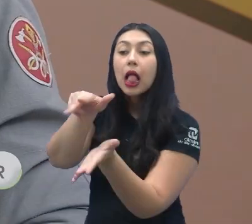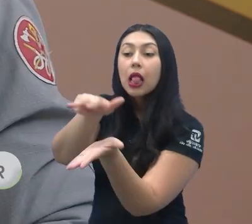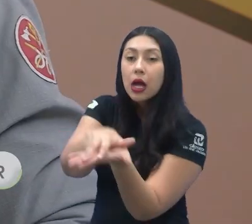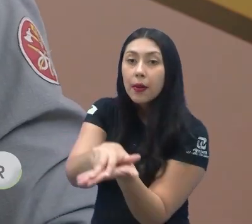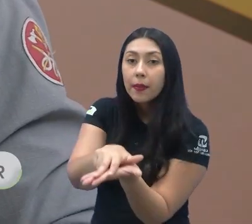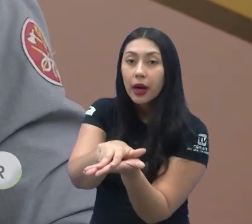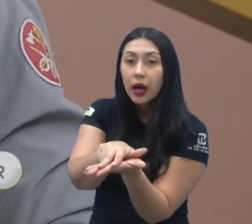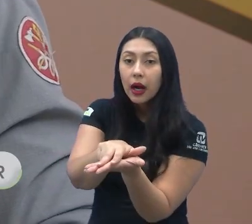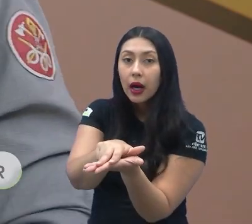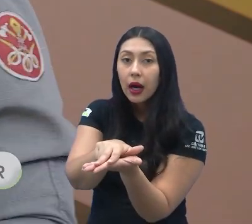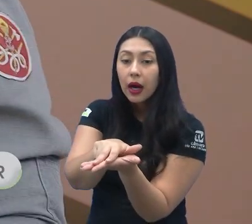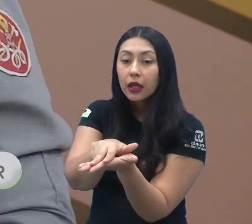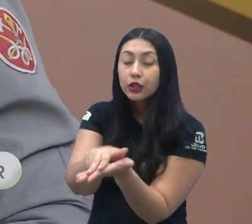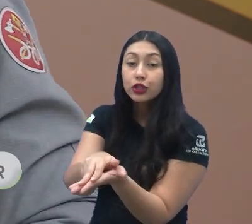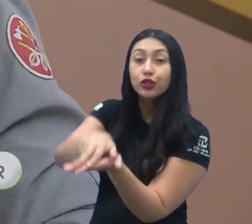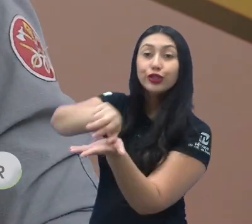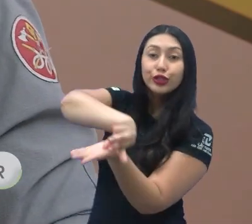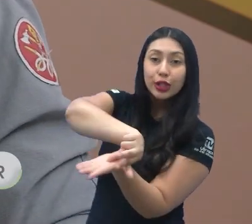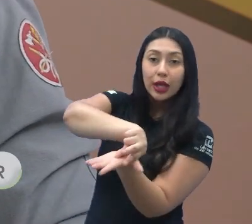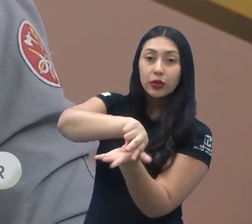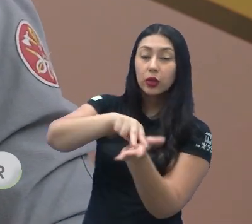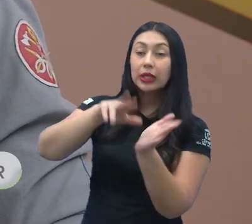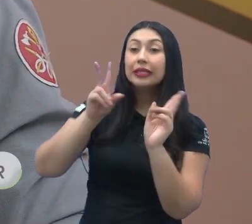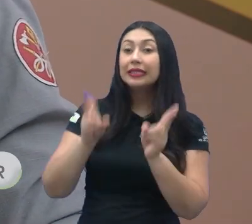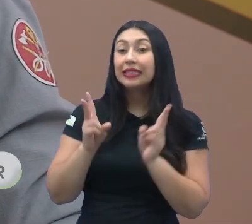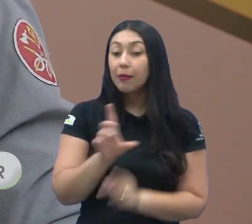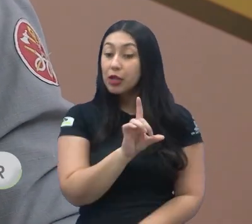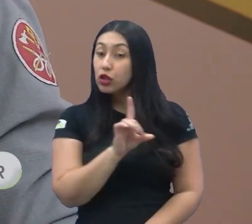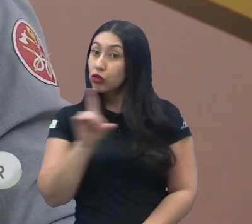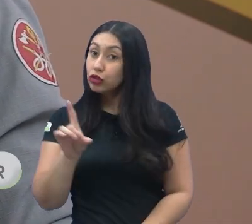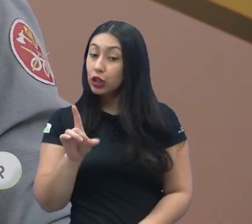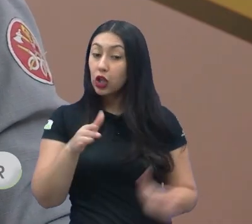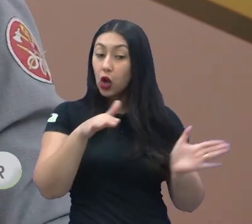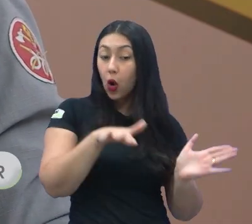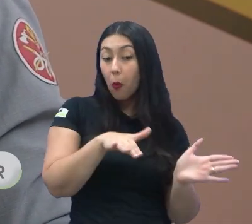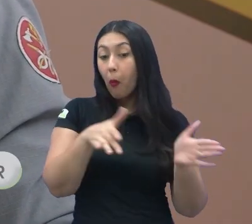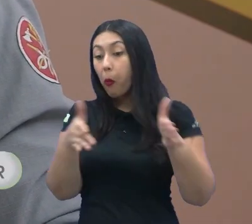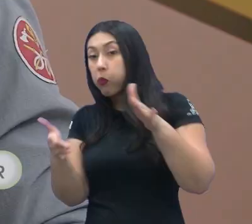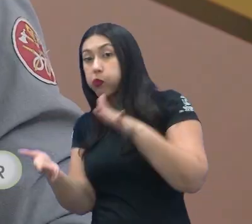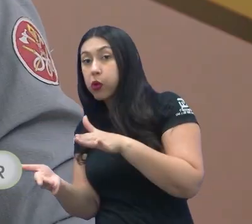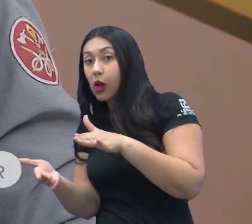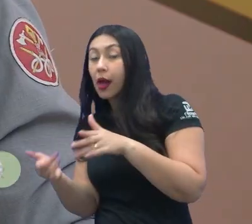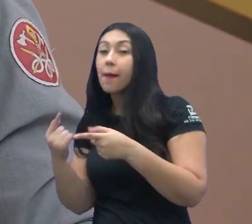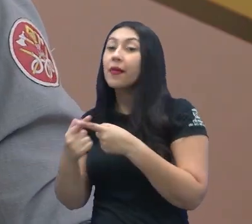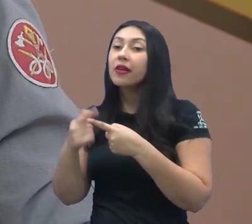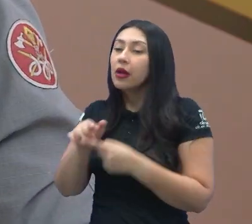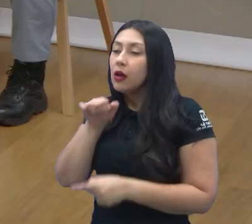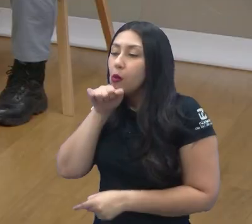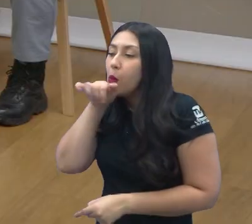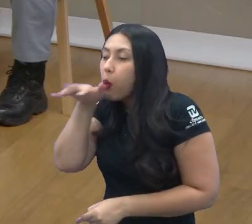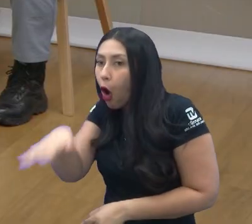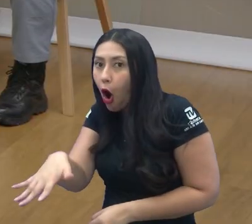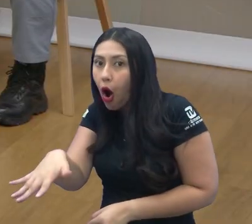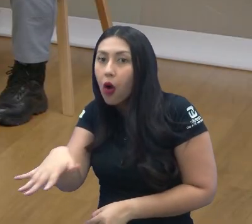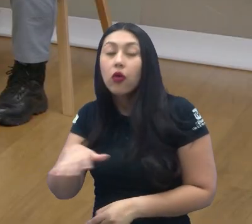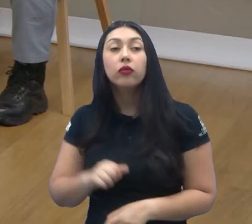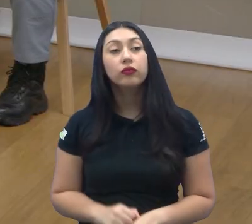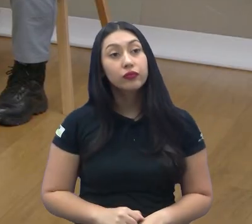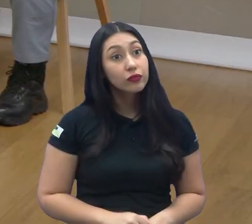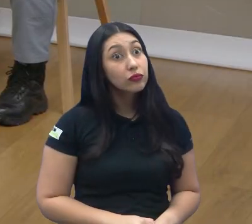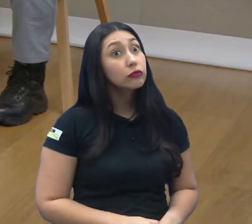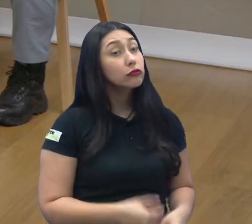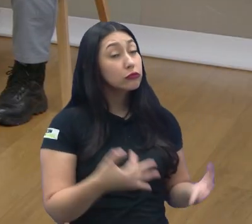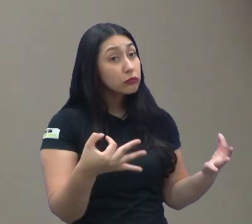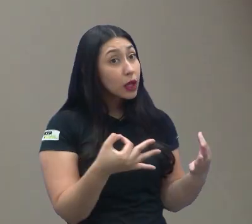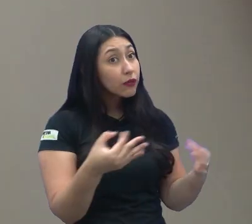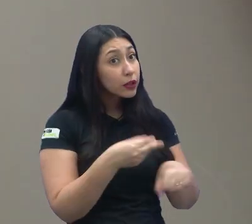né? Lateralizado do lado direito, porque é uma maneira que o líquido vai sair mais fácil. Ai, perfeito. Dicas valiosas.